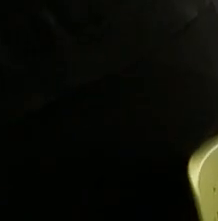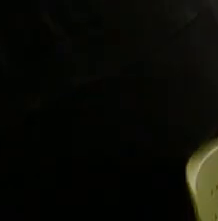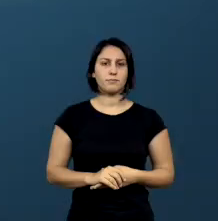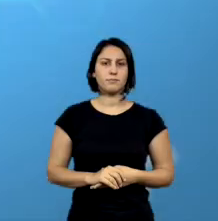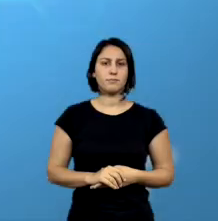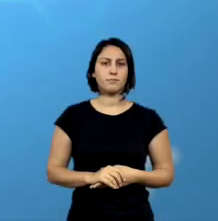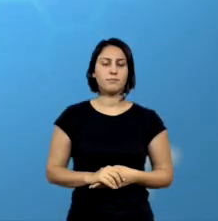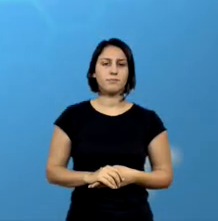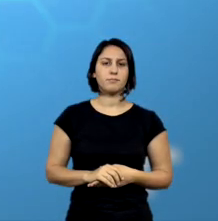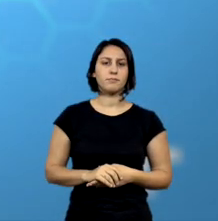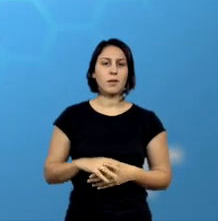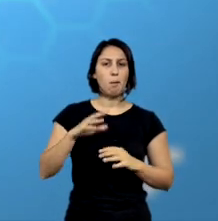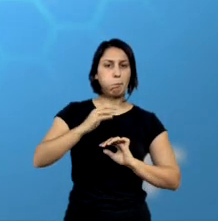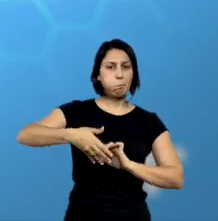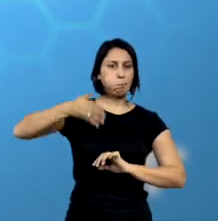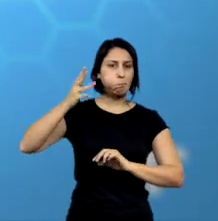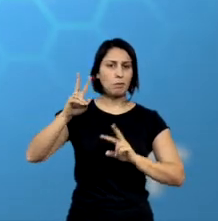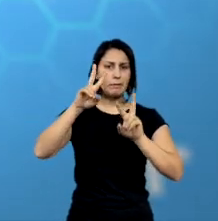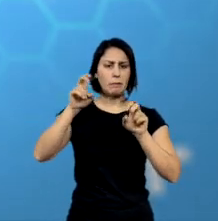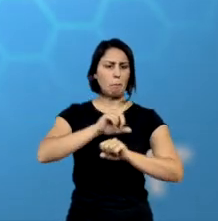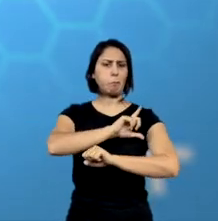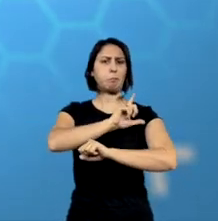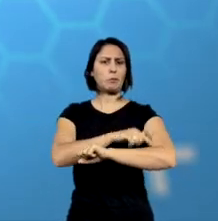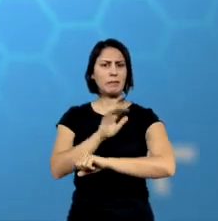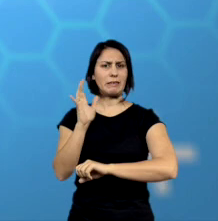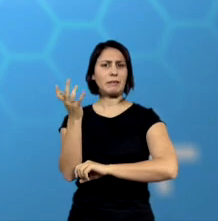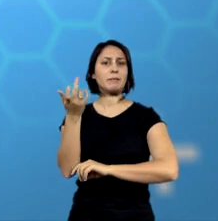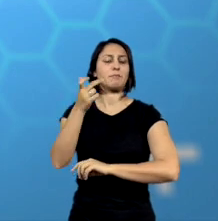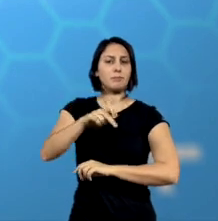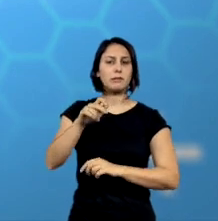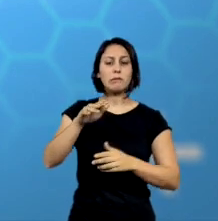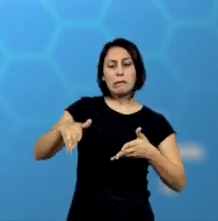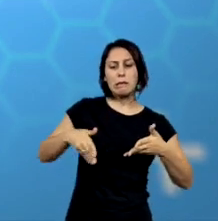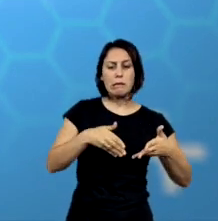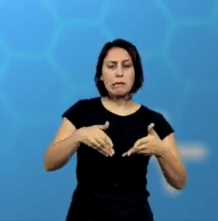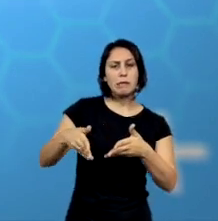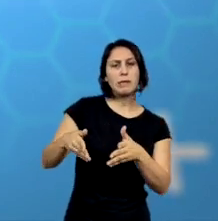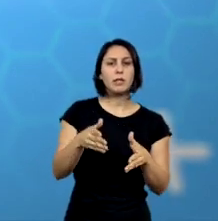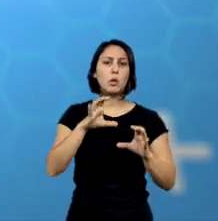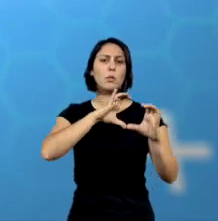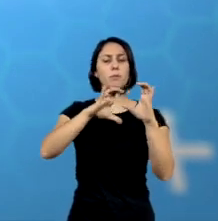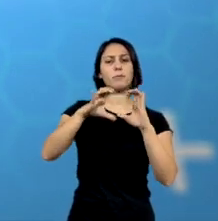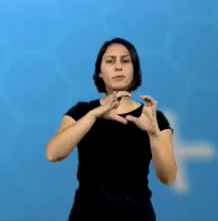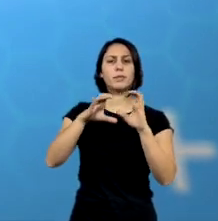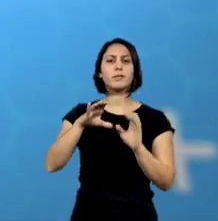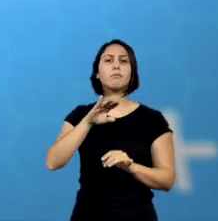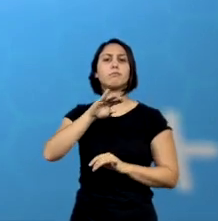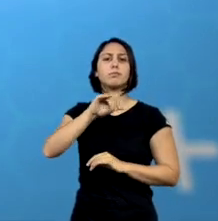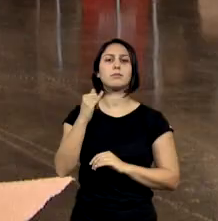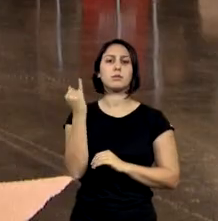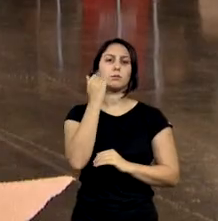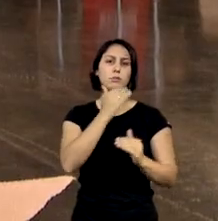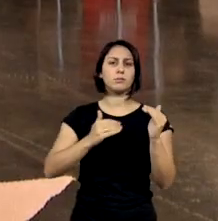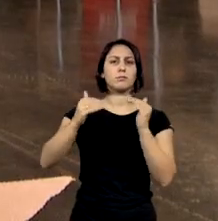o coloque o poder dos eventos estratégias de comunicação que aconteceu no instituto superior